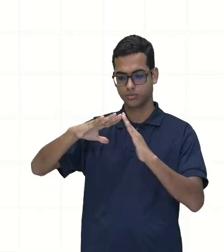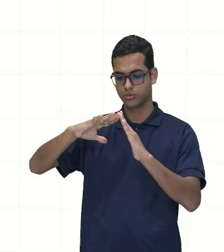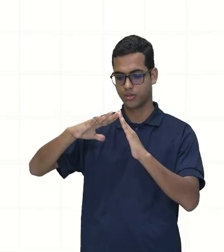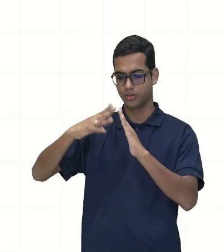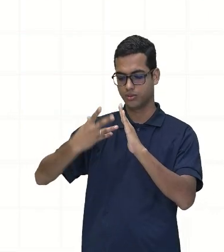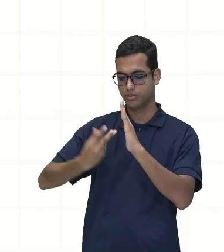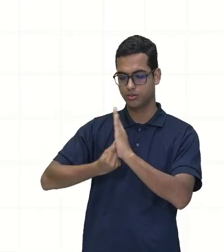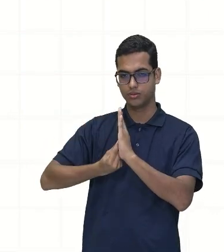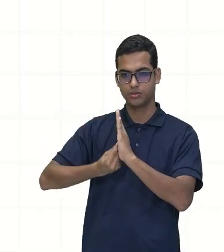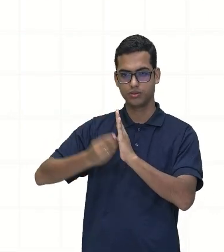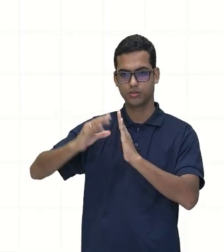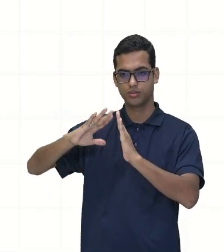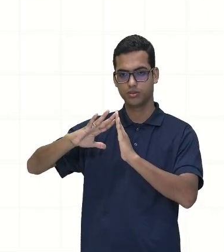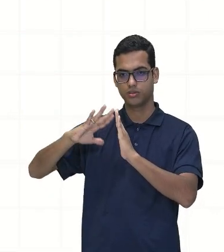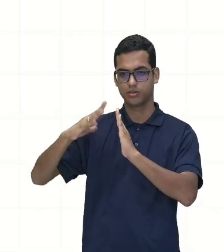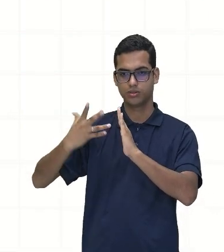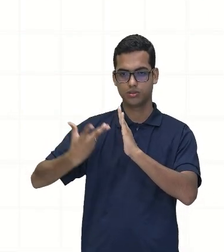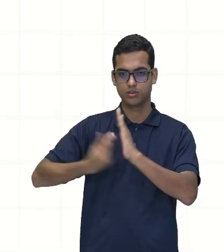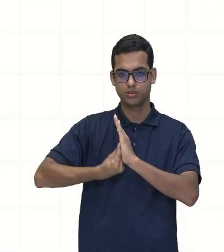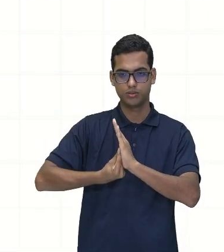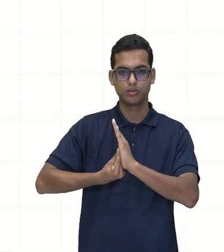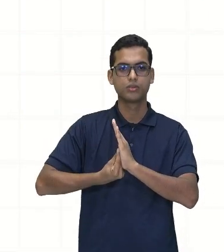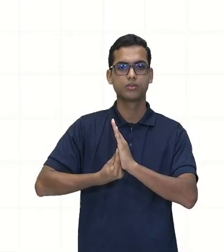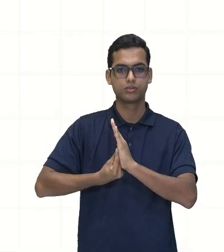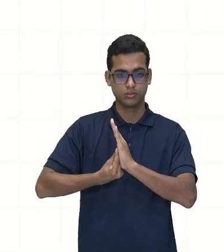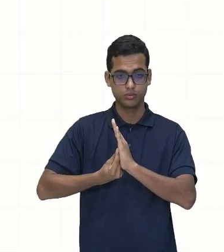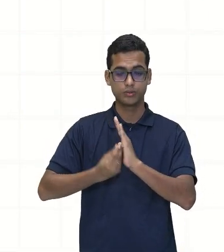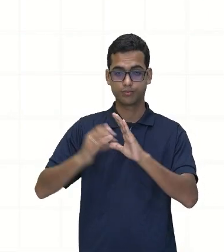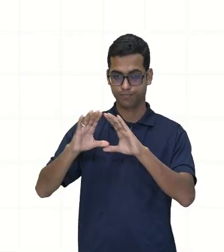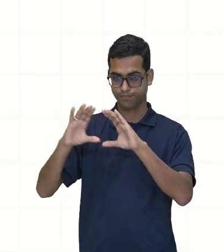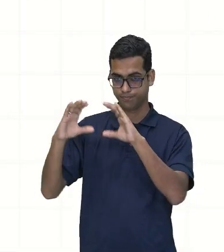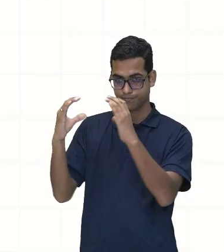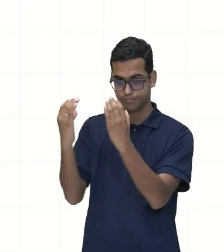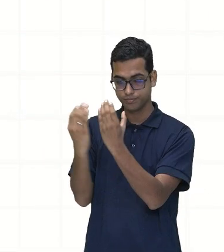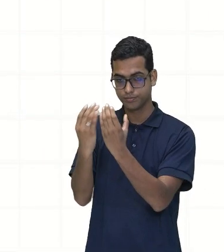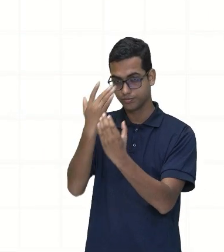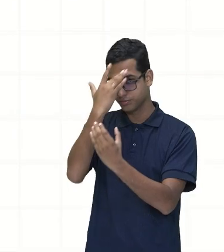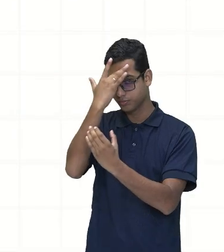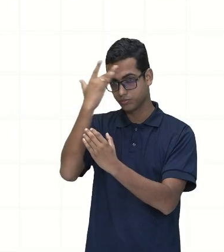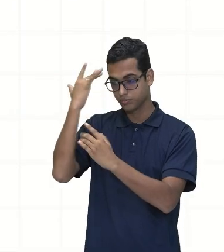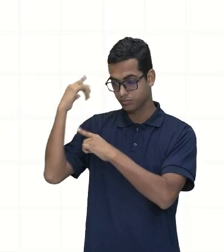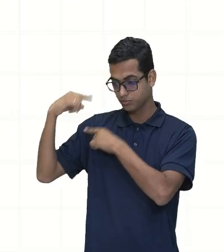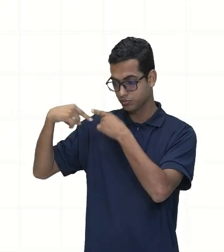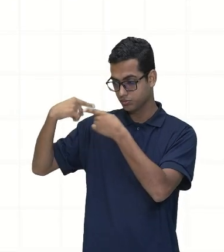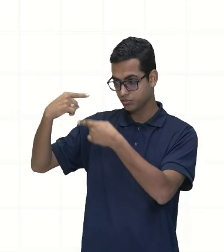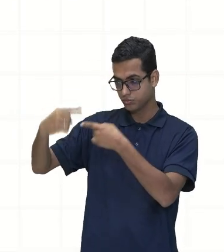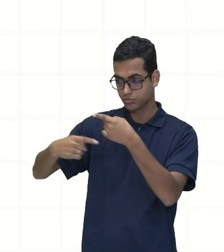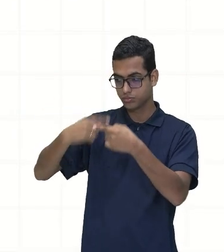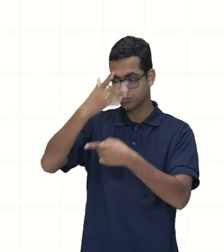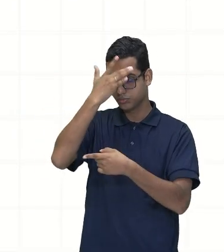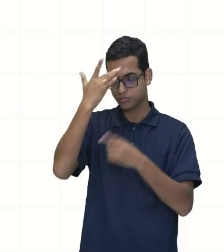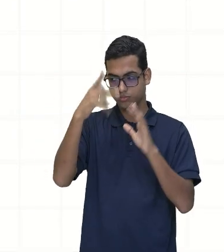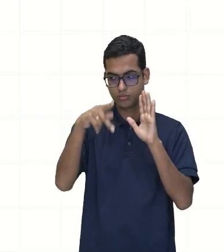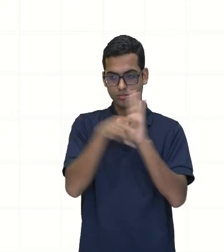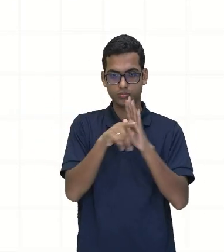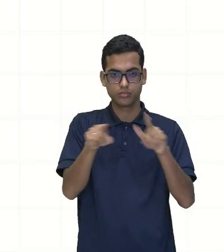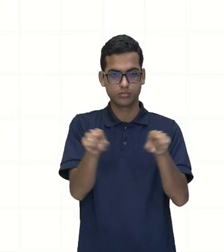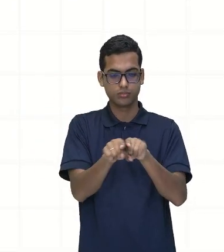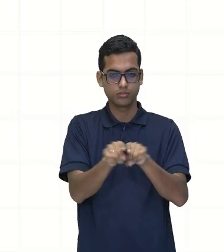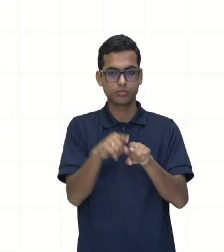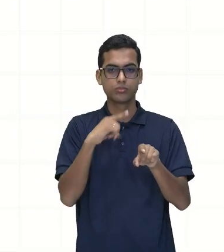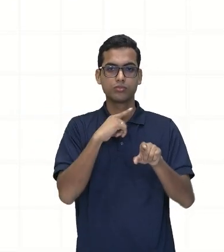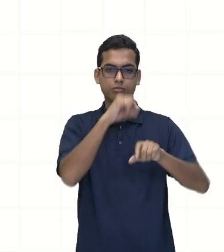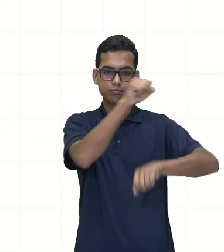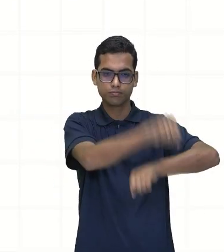formadas por descendentes de escravos, tá bom? que escaparam aqui da